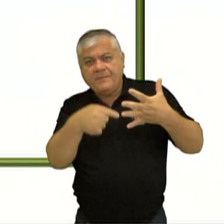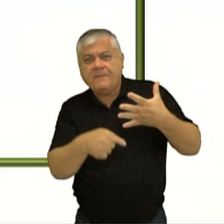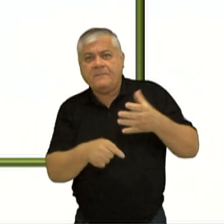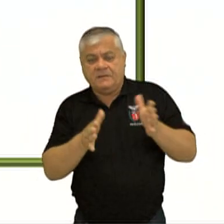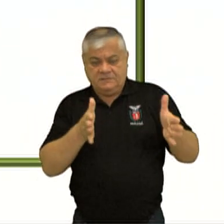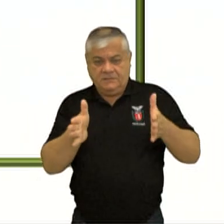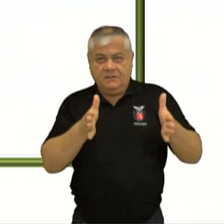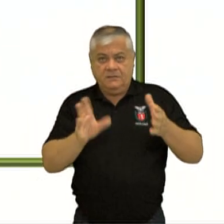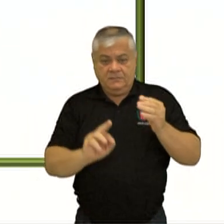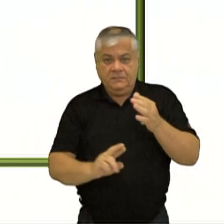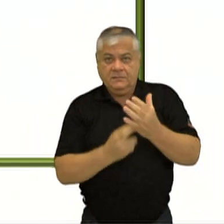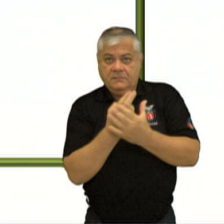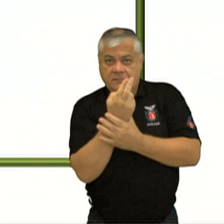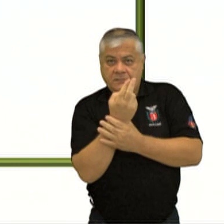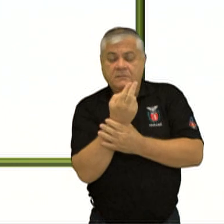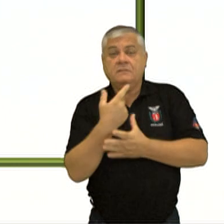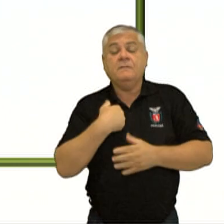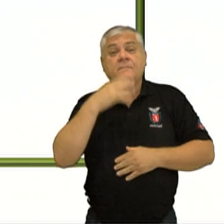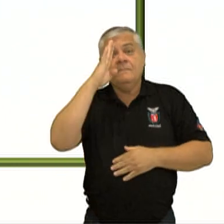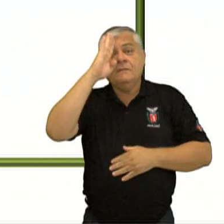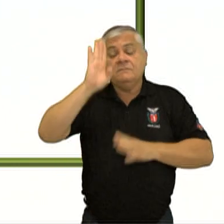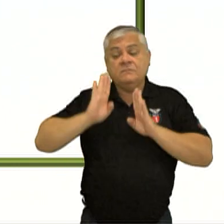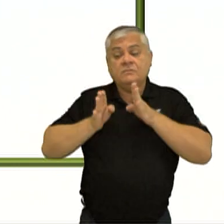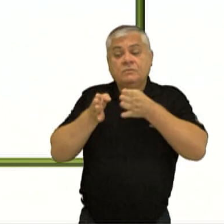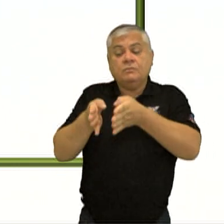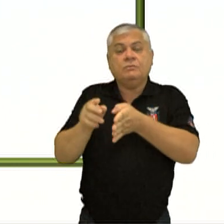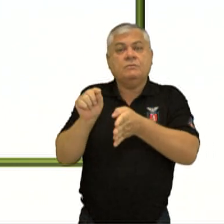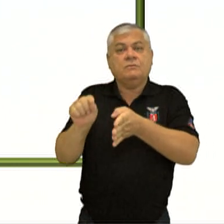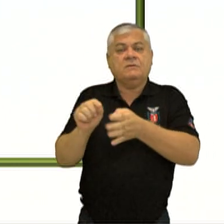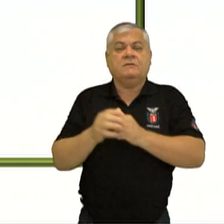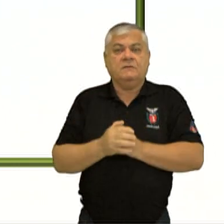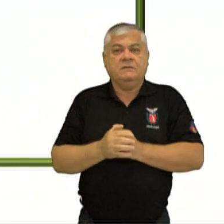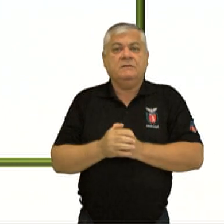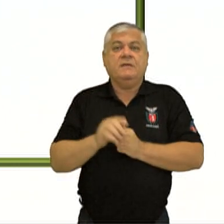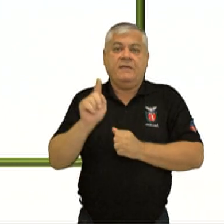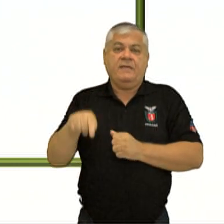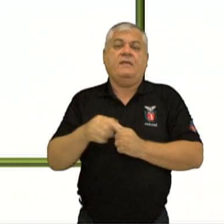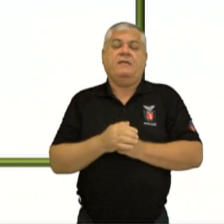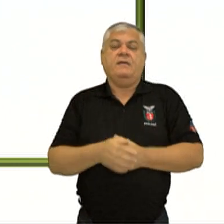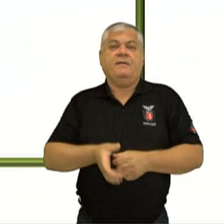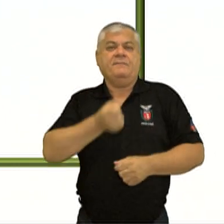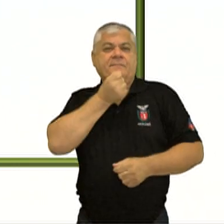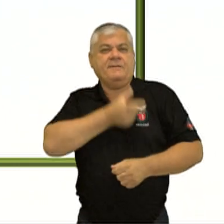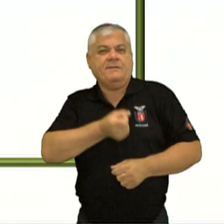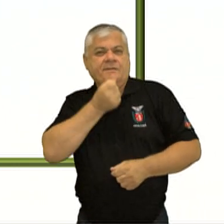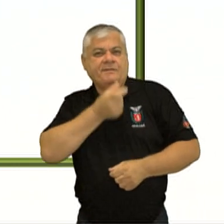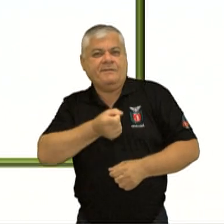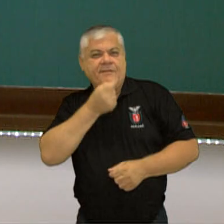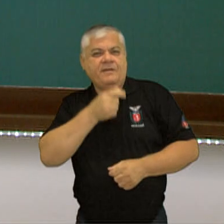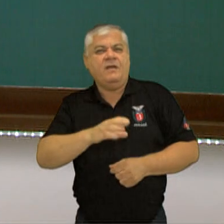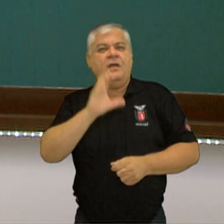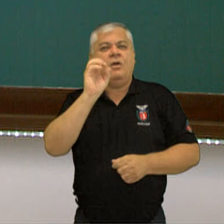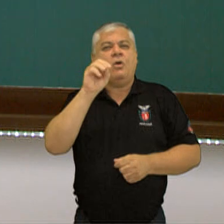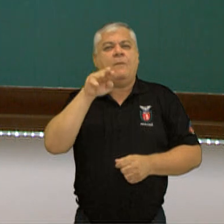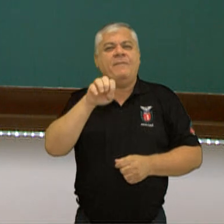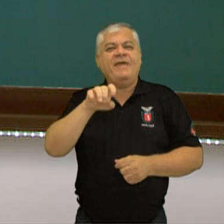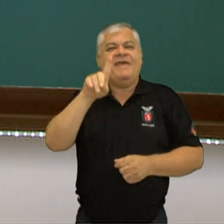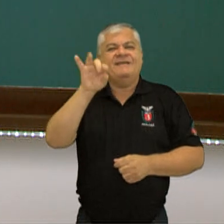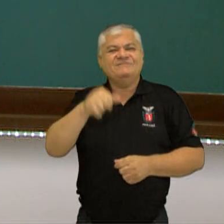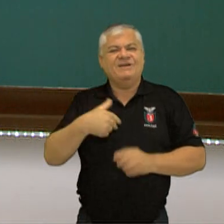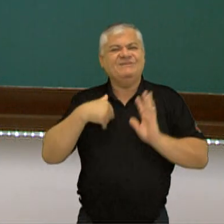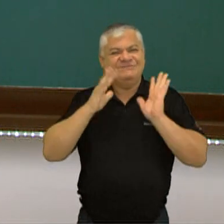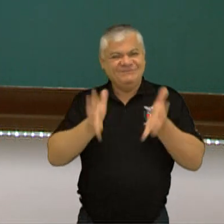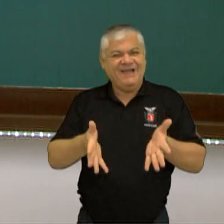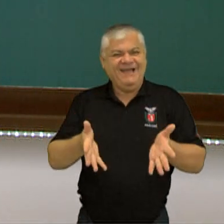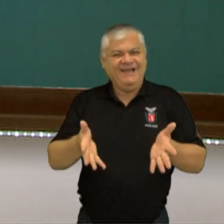Renascimento, principalmente focando a tal da comédia dell'arte que você ouviu